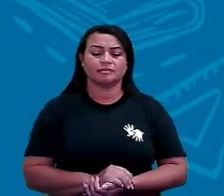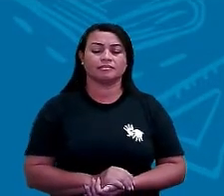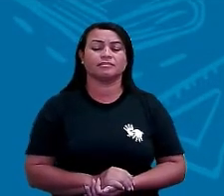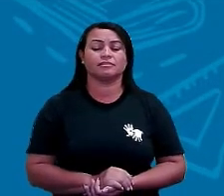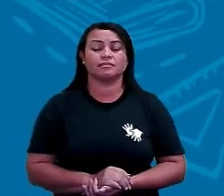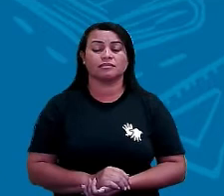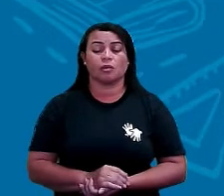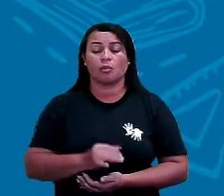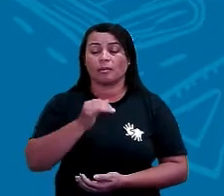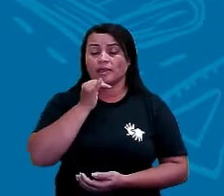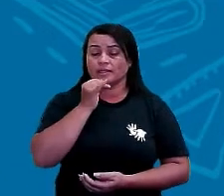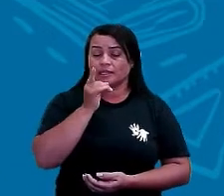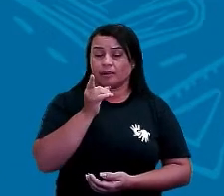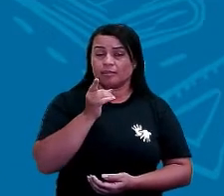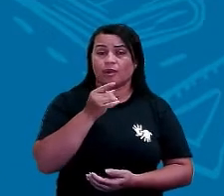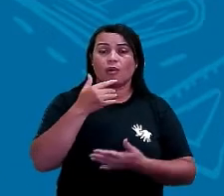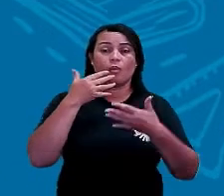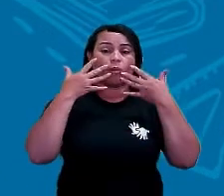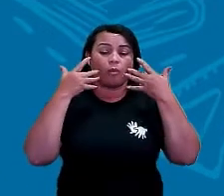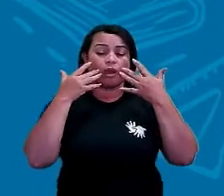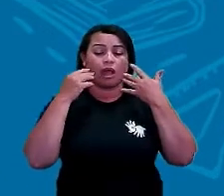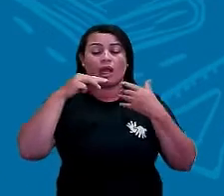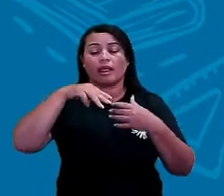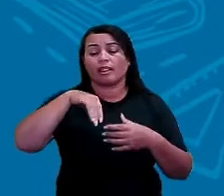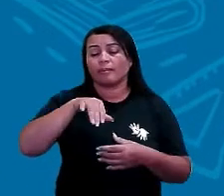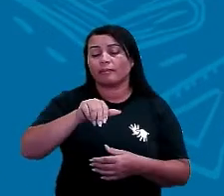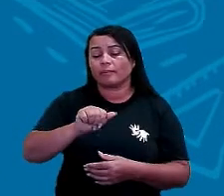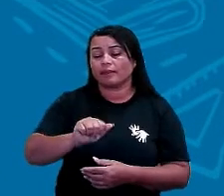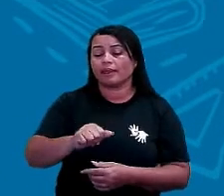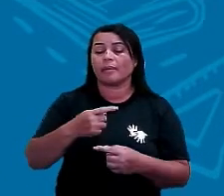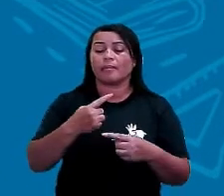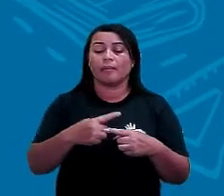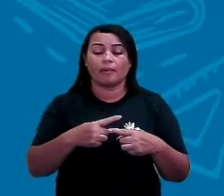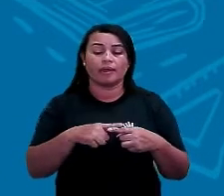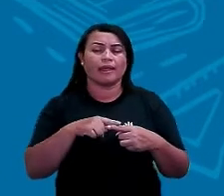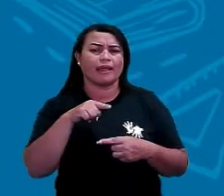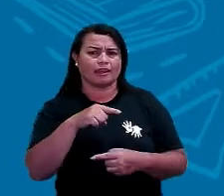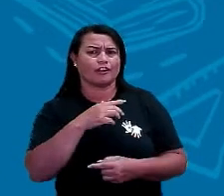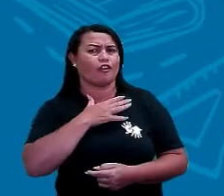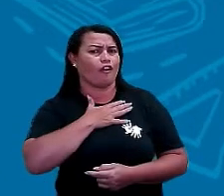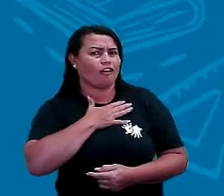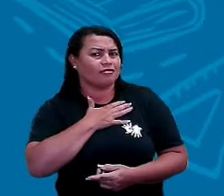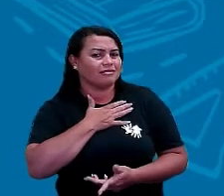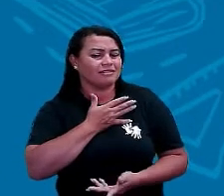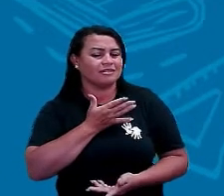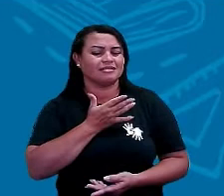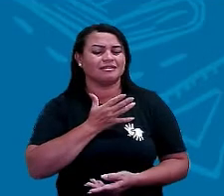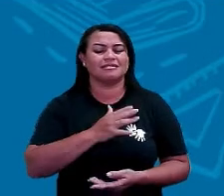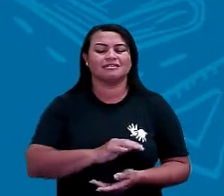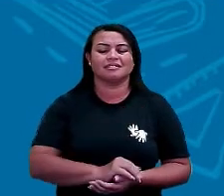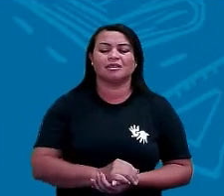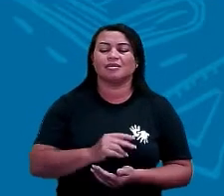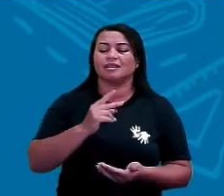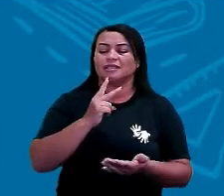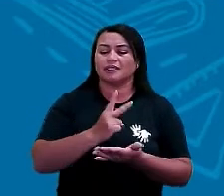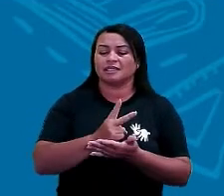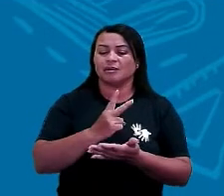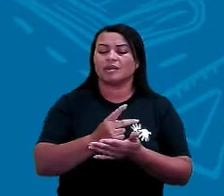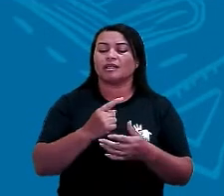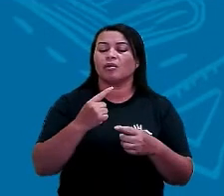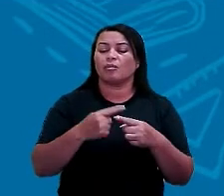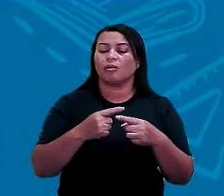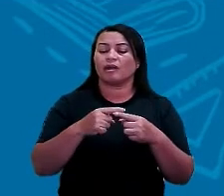Aqui, olha, um exemplo. O gato mia porque ele gosta. Então, sempre vai ser um